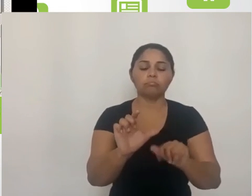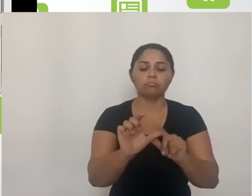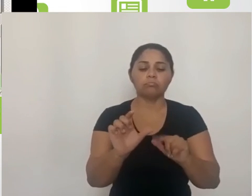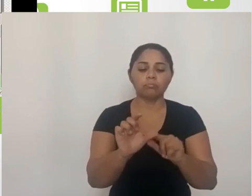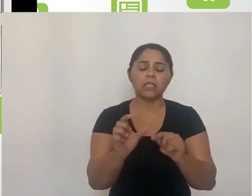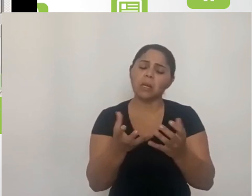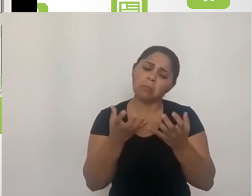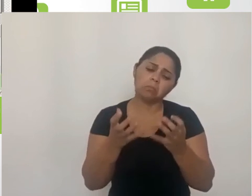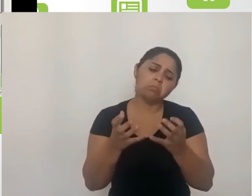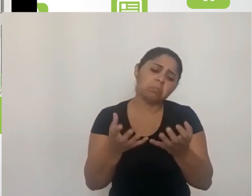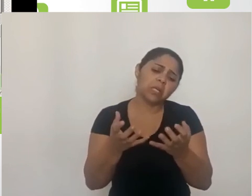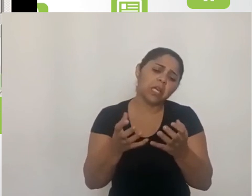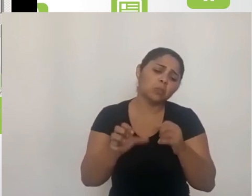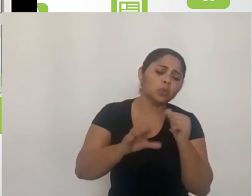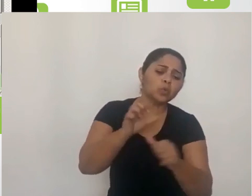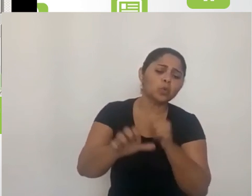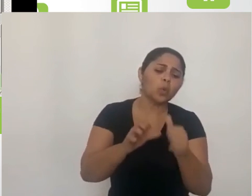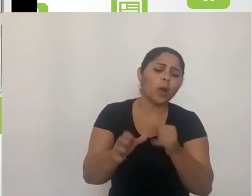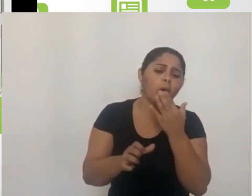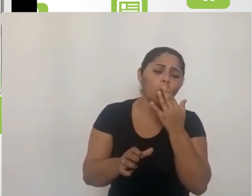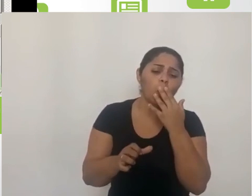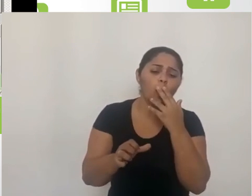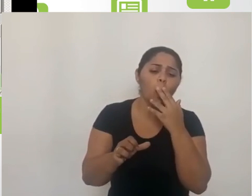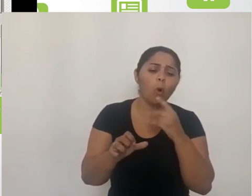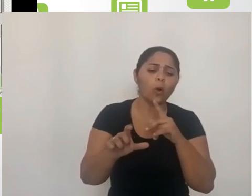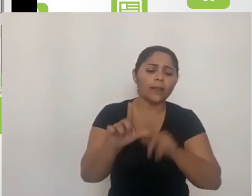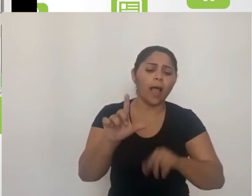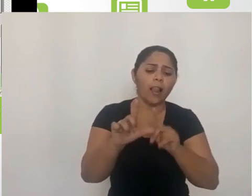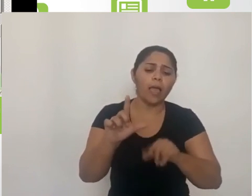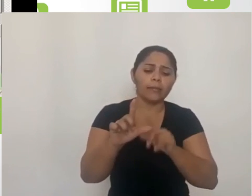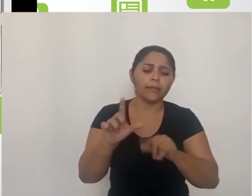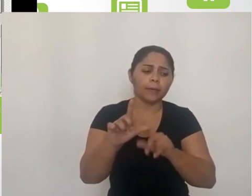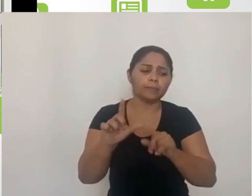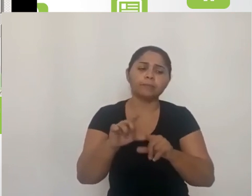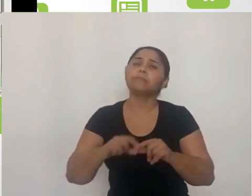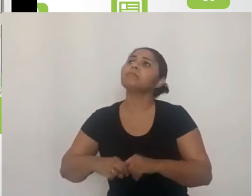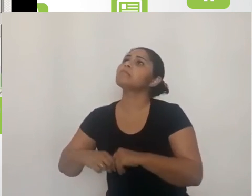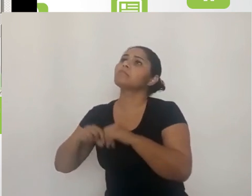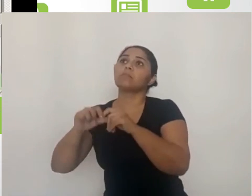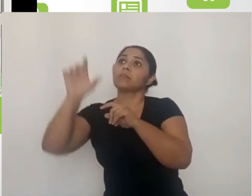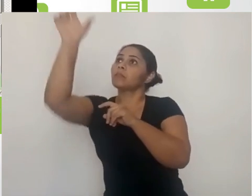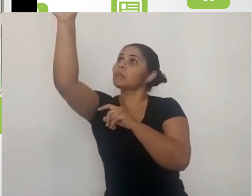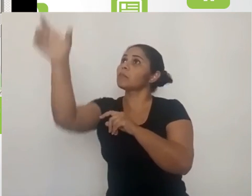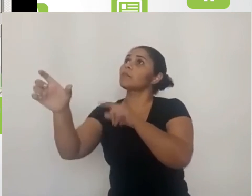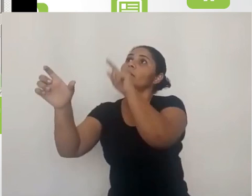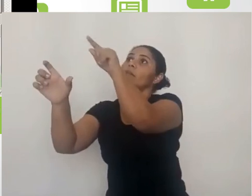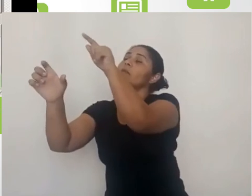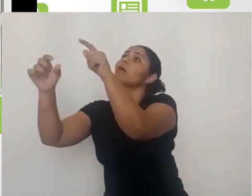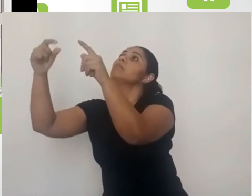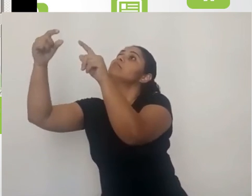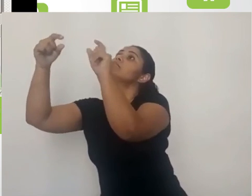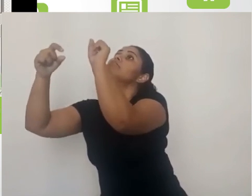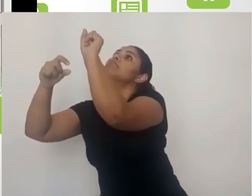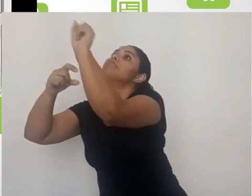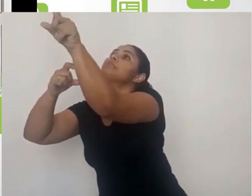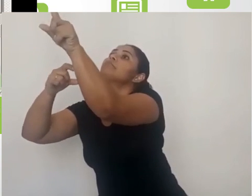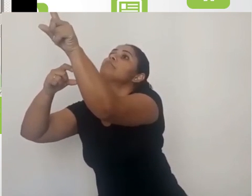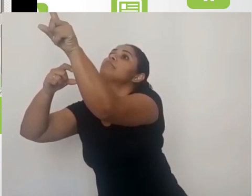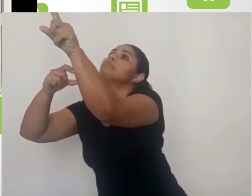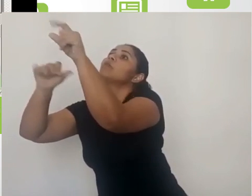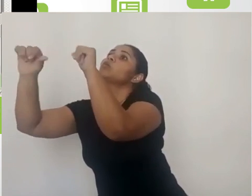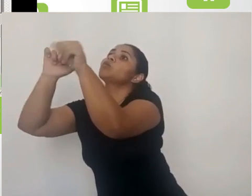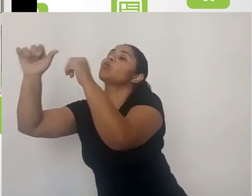Ah, posso mudar a cor? Clico na barra de ferramentas e vou alterar a cor.